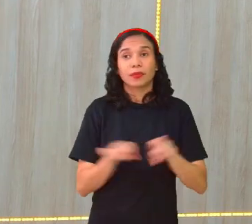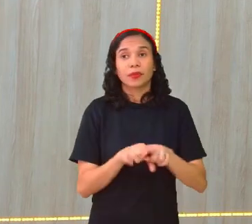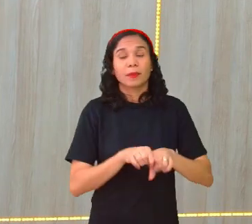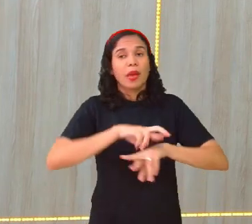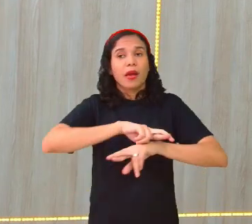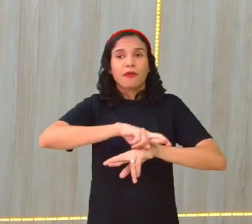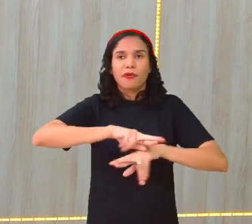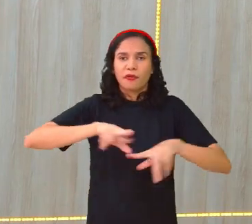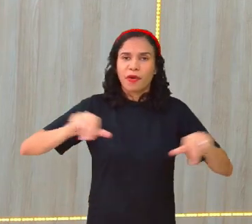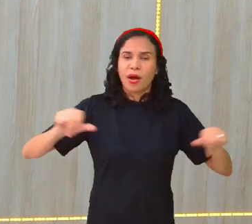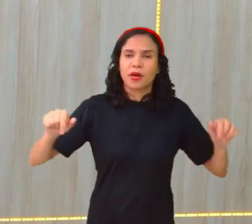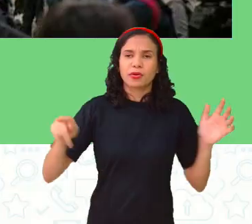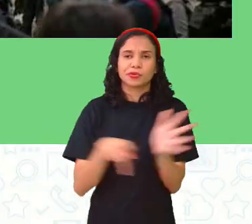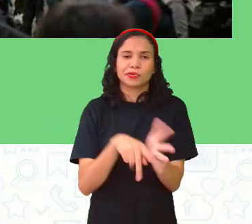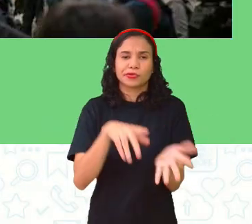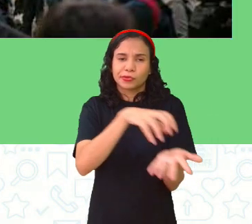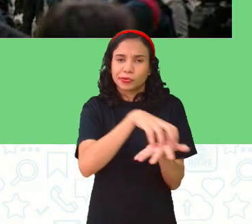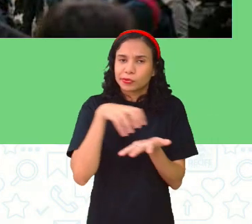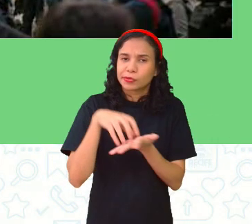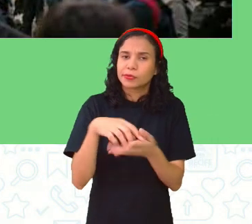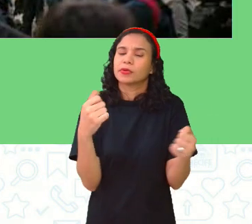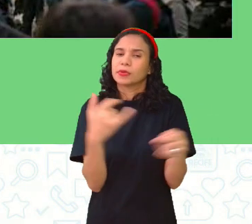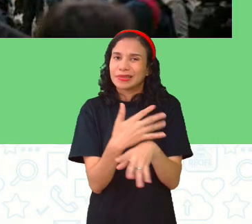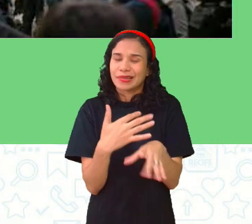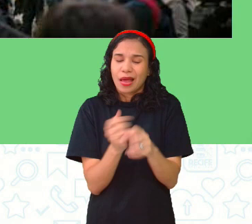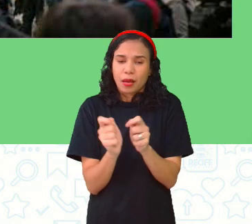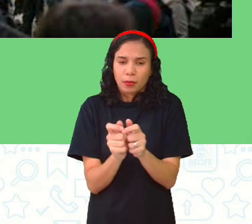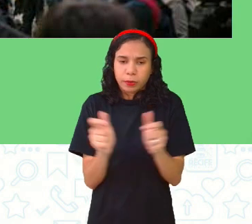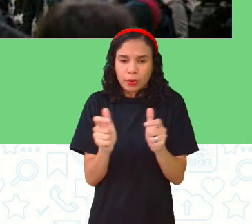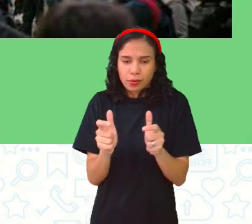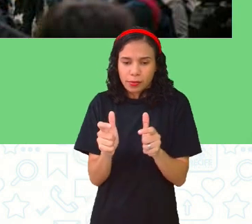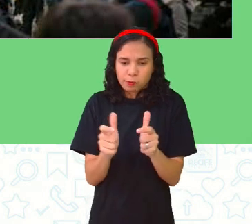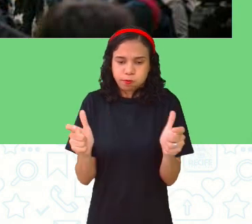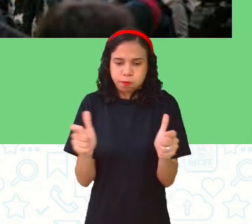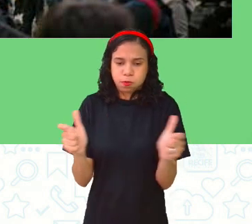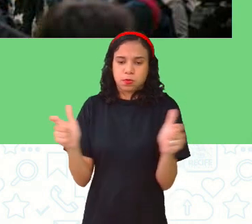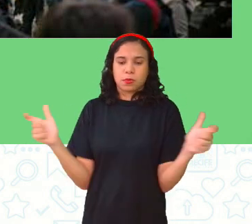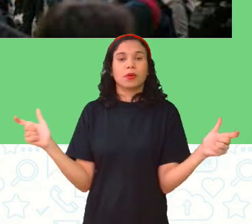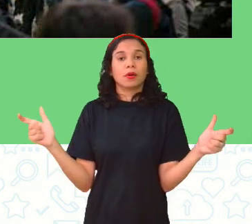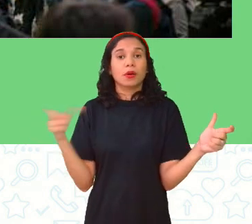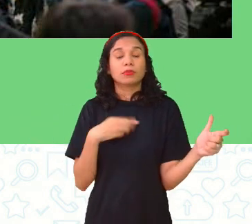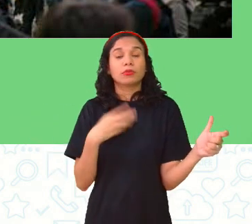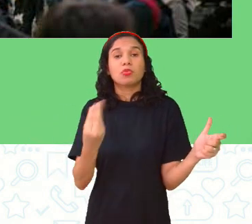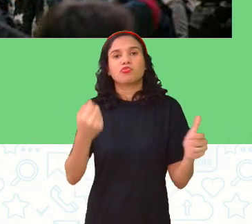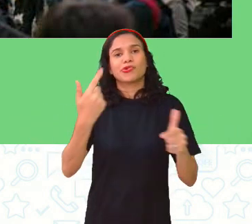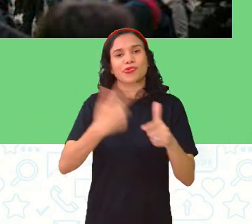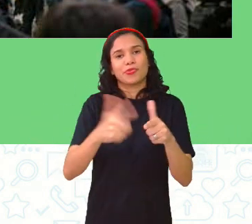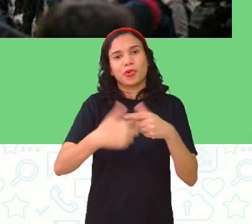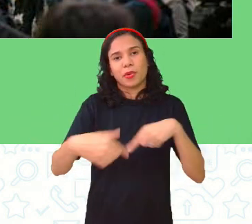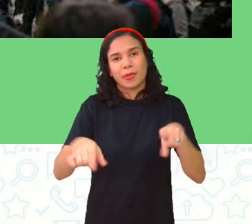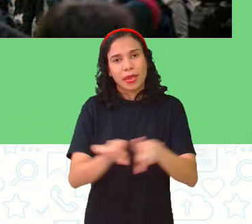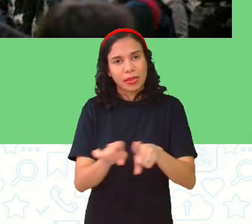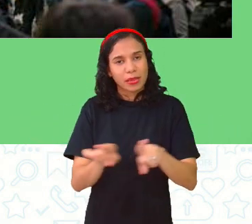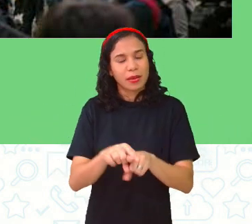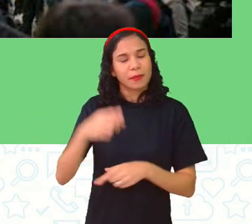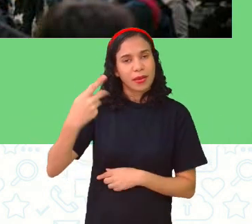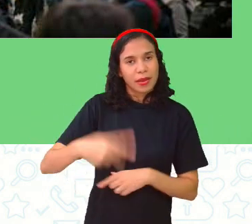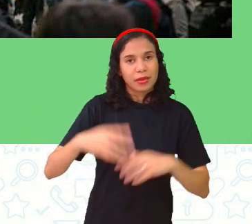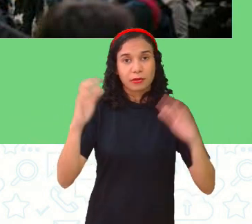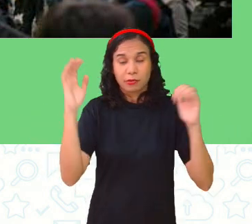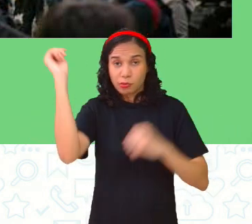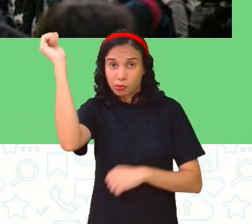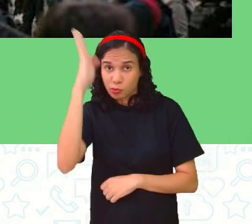vários os centros urbanos, como eles cresceram muito com o êxodo rural, existem vários problemas. E no Brasil,